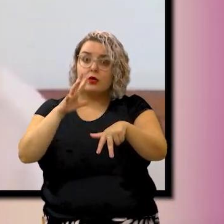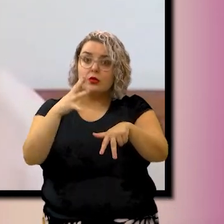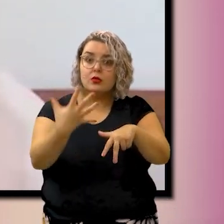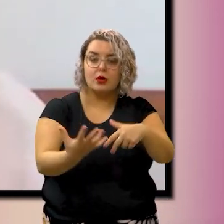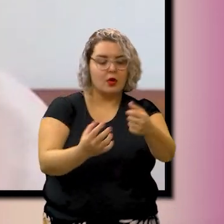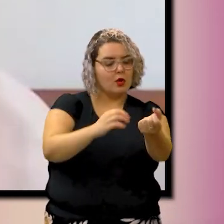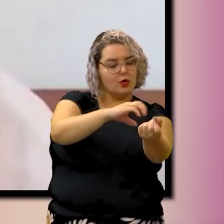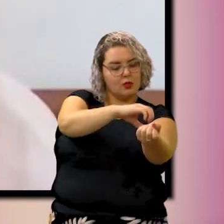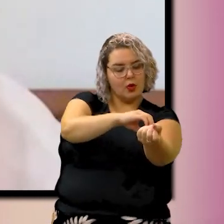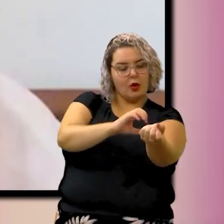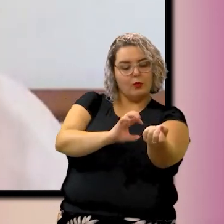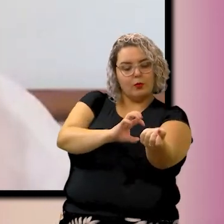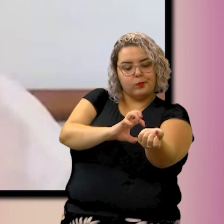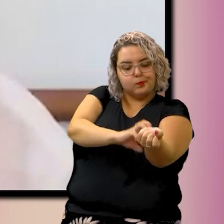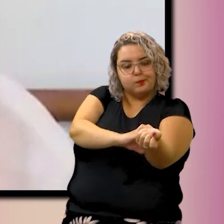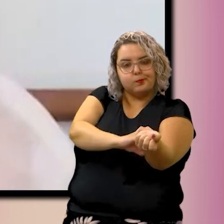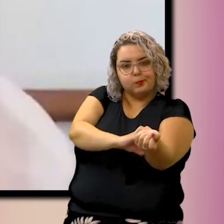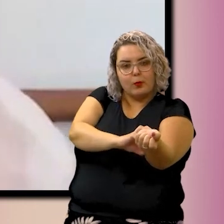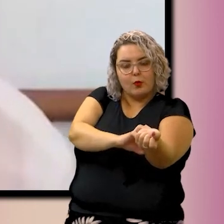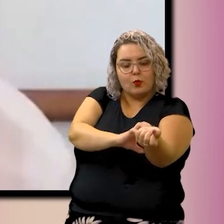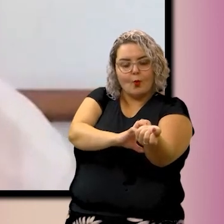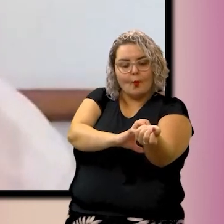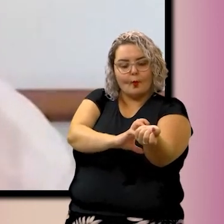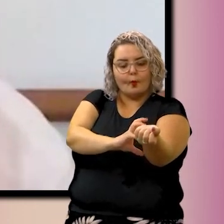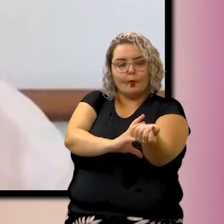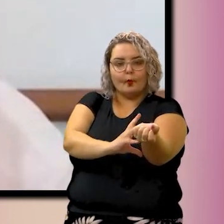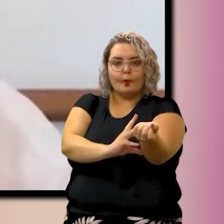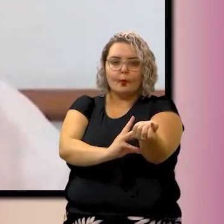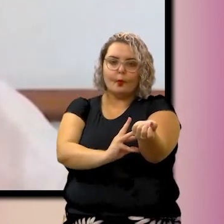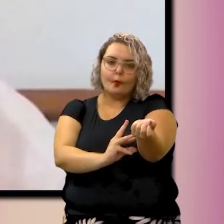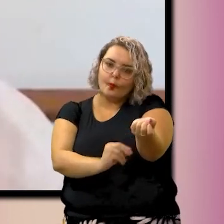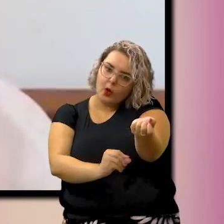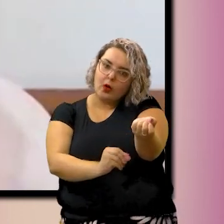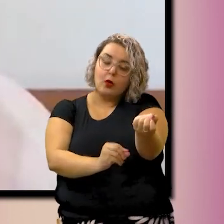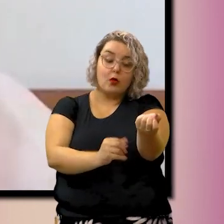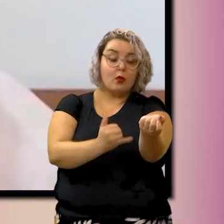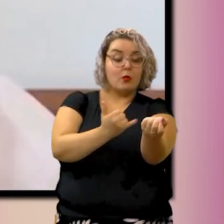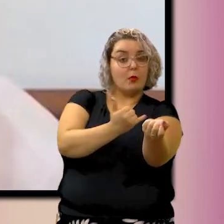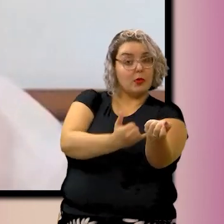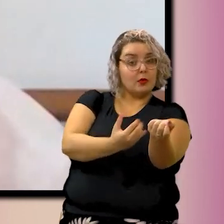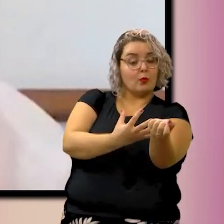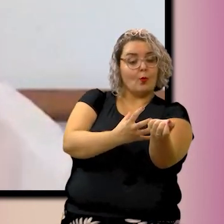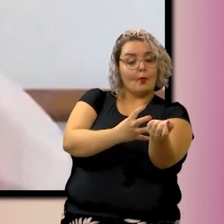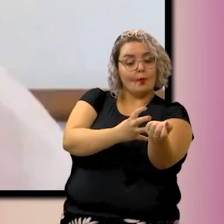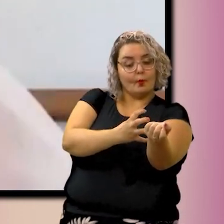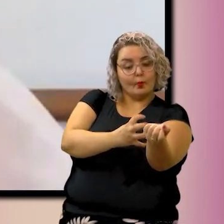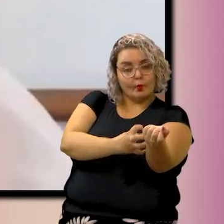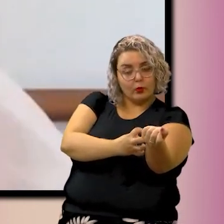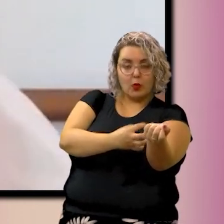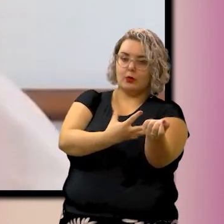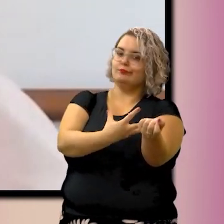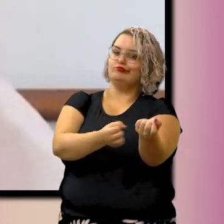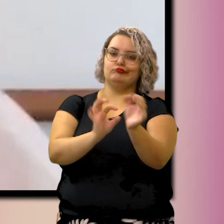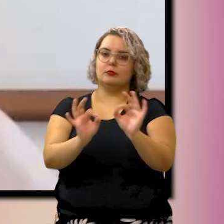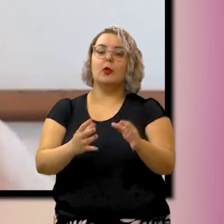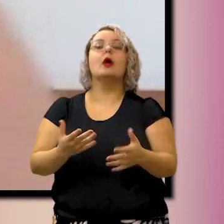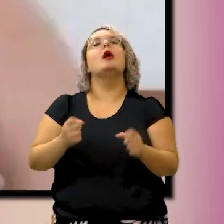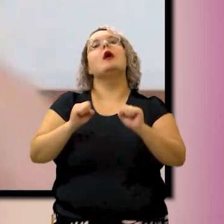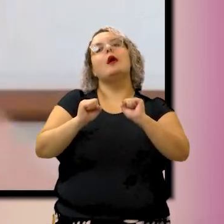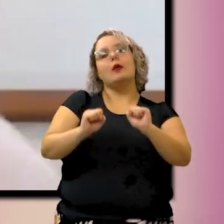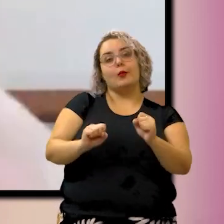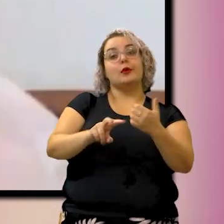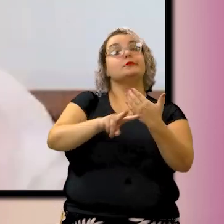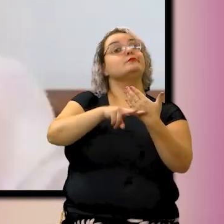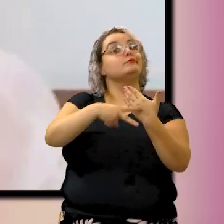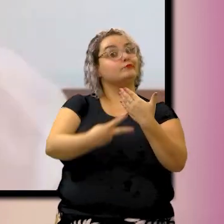esse coágulo dentro da veia dele. Ou ele pode absorver totalmente, ou ele pode absorver uma parte, ou ele pode não absorver nada, e